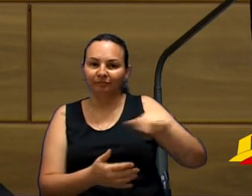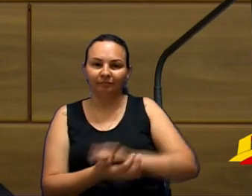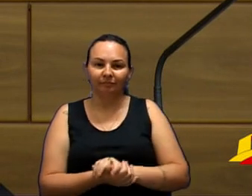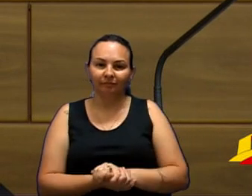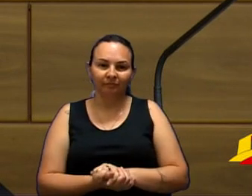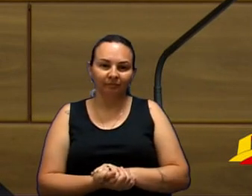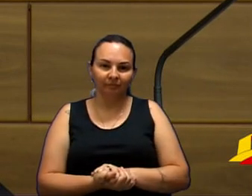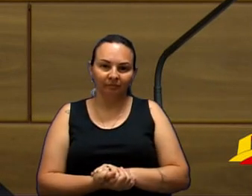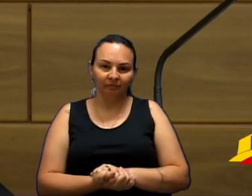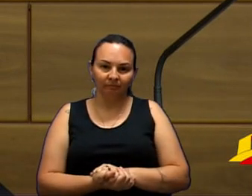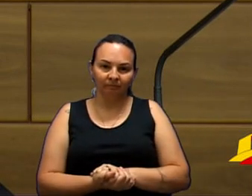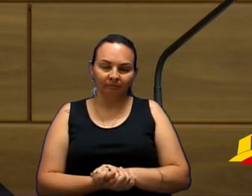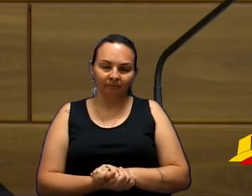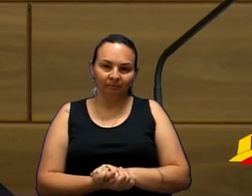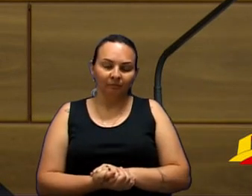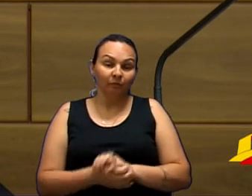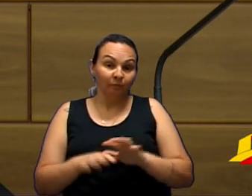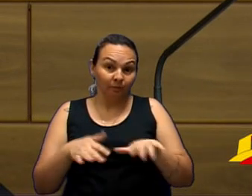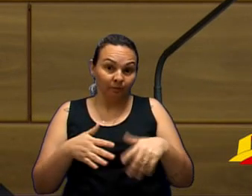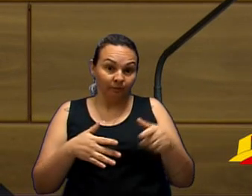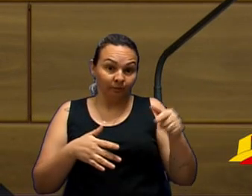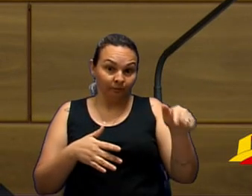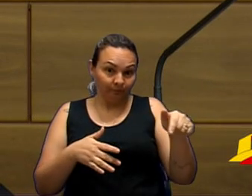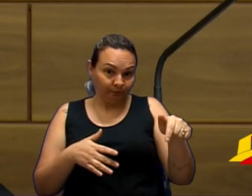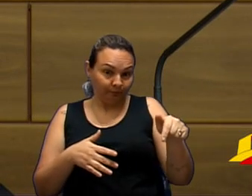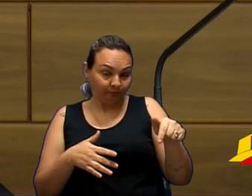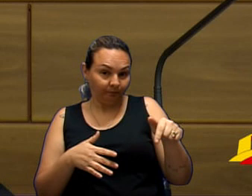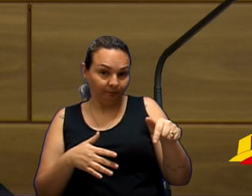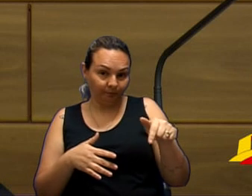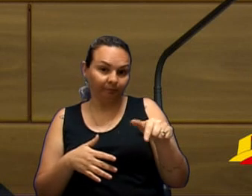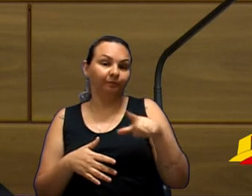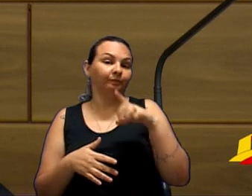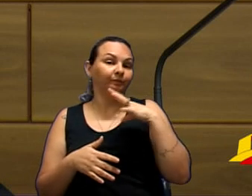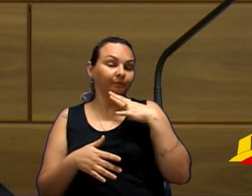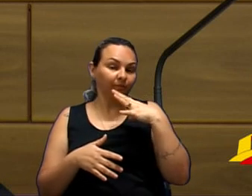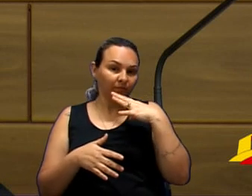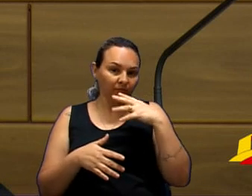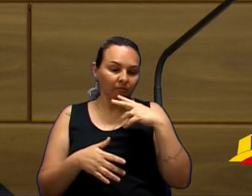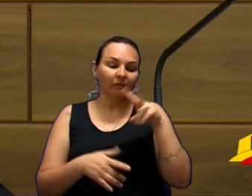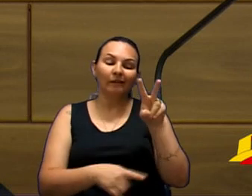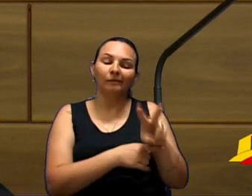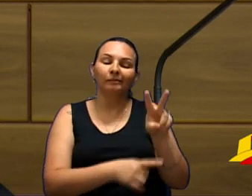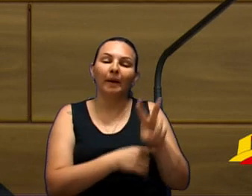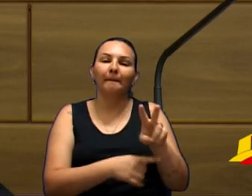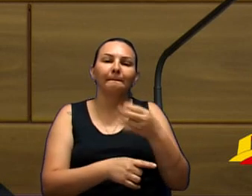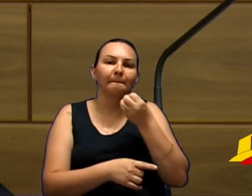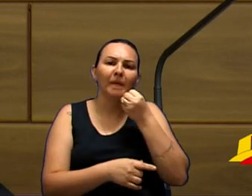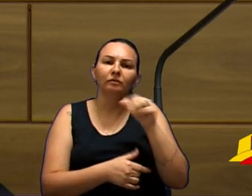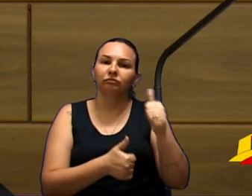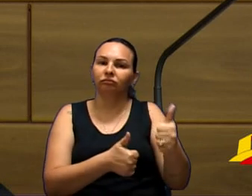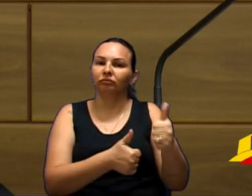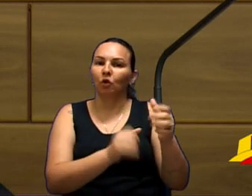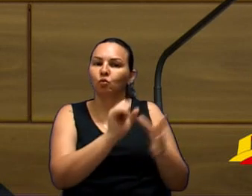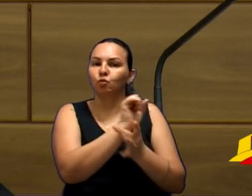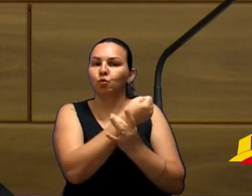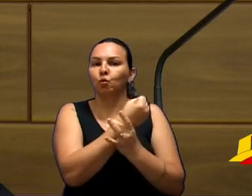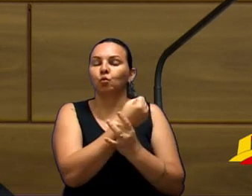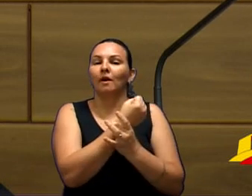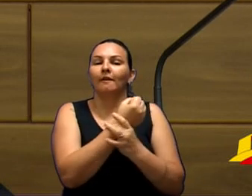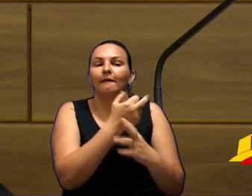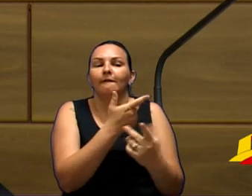conhece o pessoal também então ali eu tenho convicção de que está bem protegido temos vários